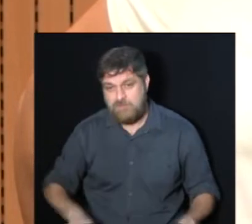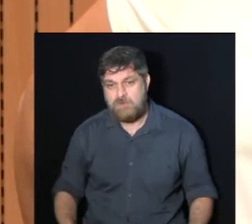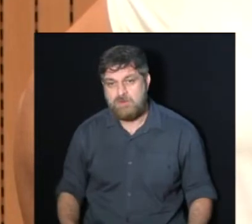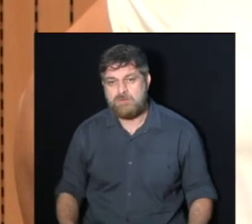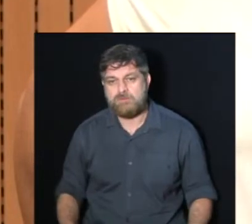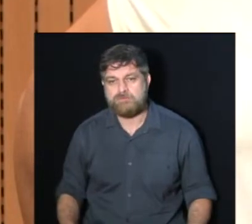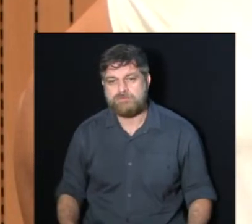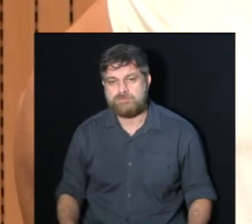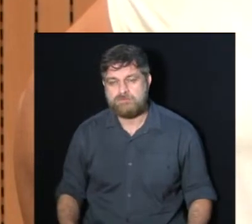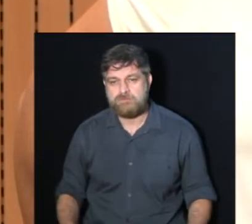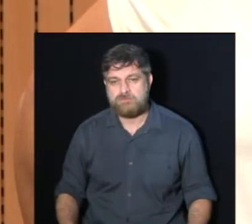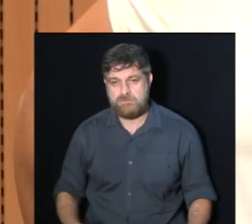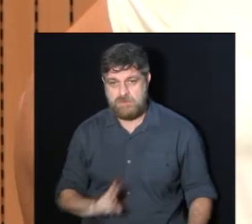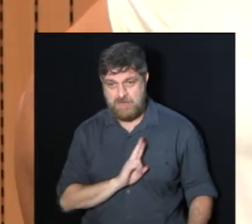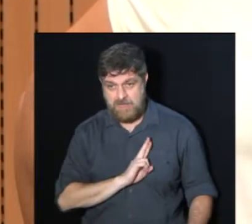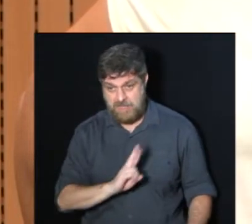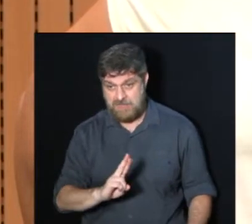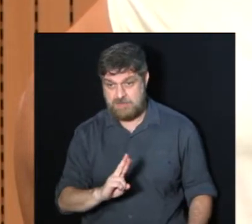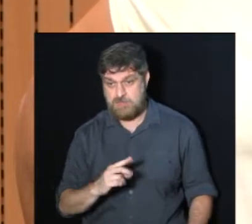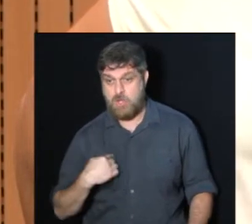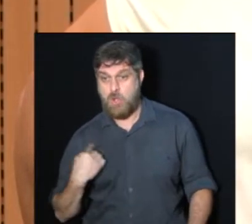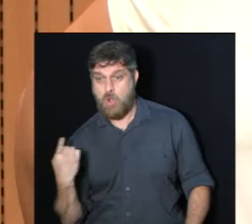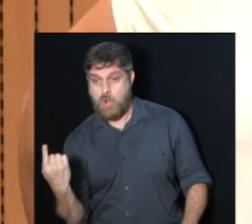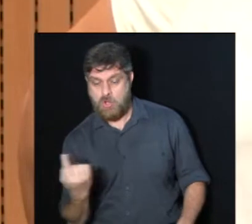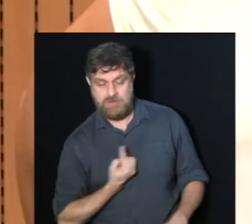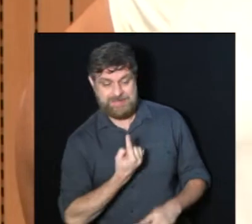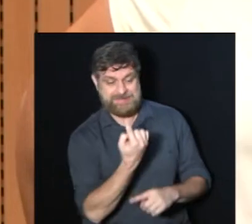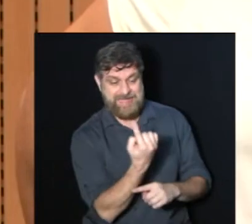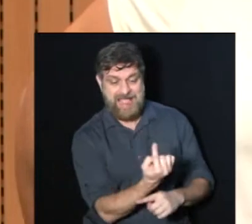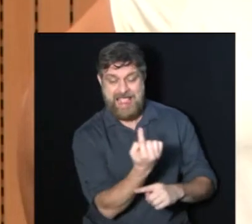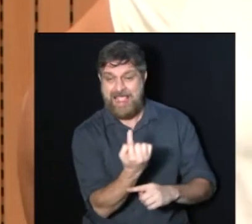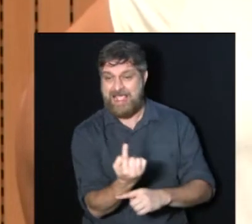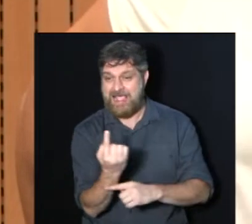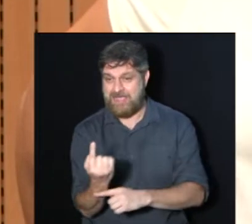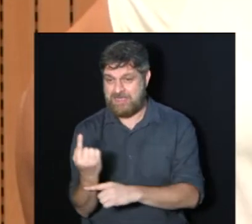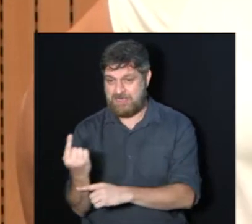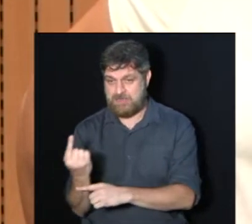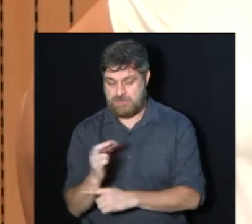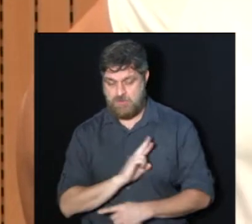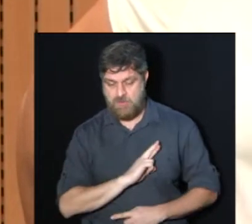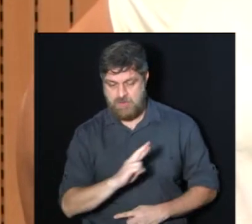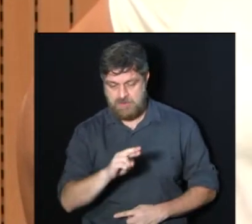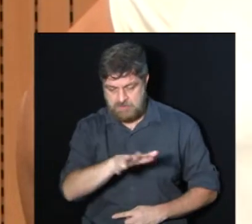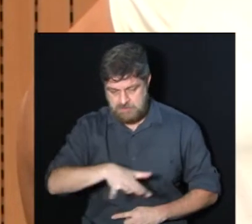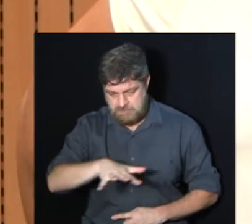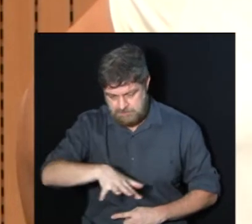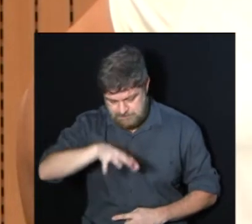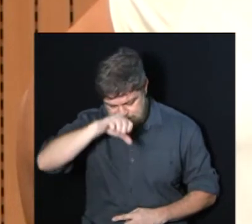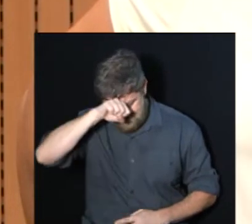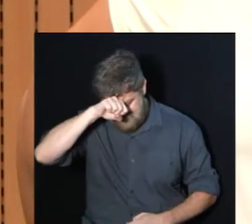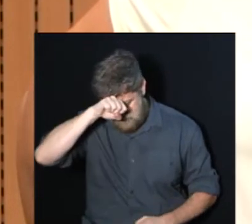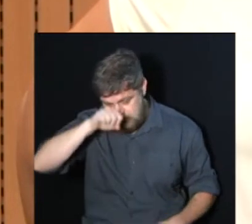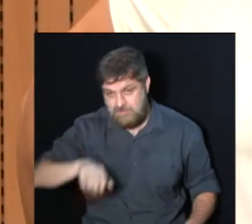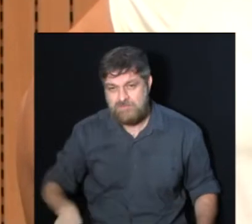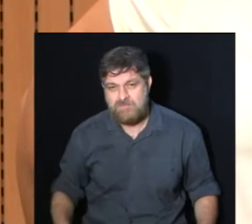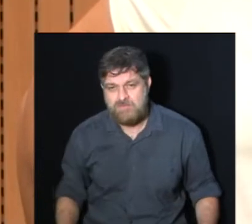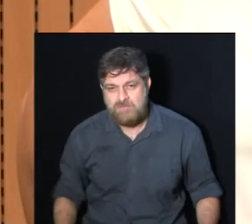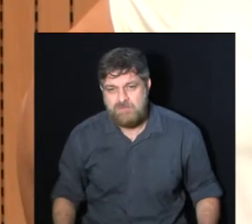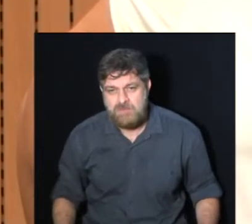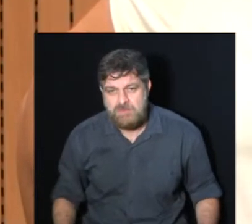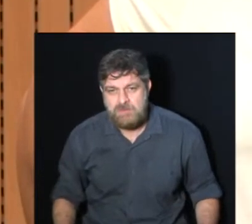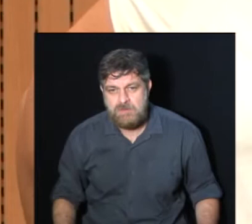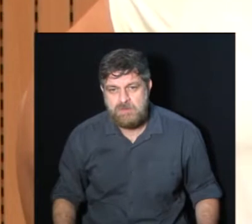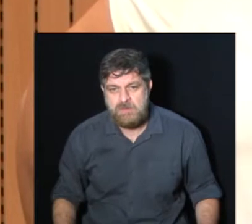Que a Umbanda somos todos nós, é o que eu entendo quando eu aprendo lá, quando eu estou em aula lá. E a